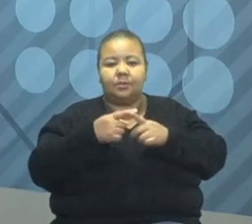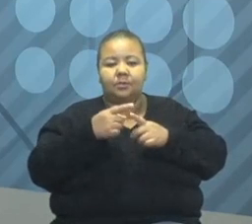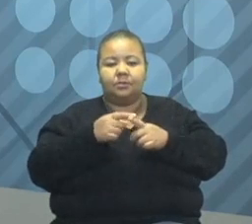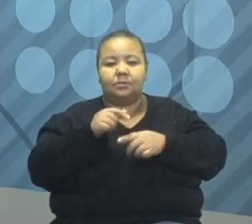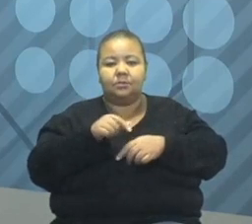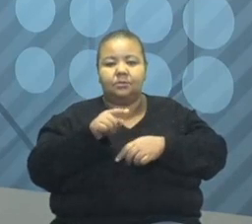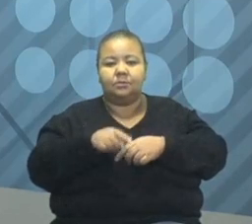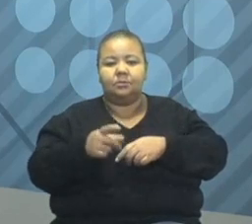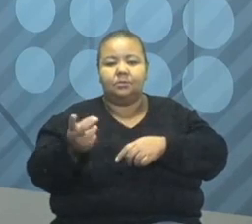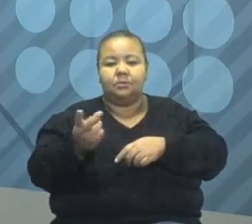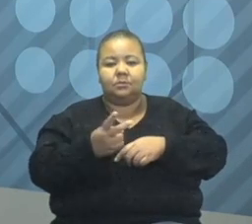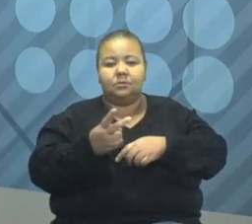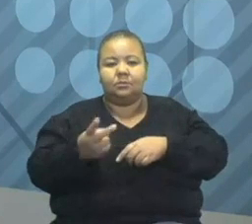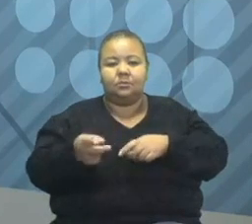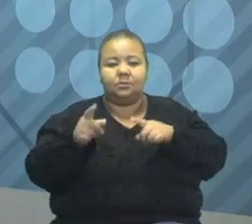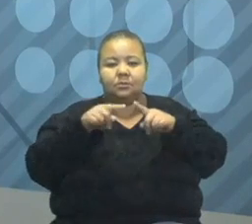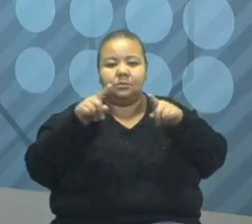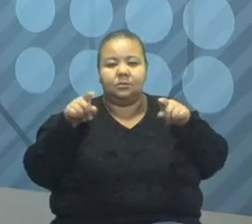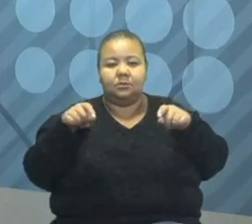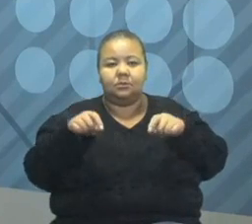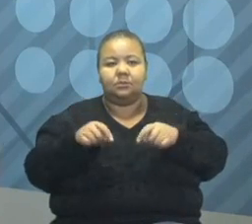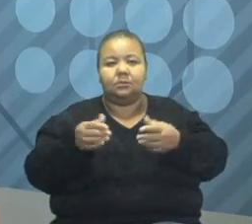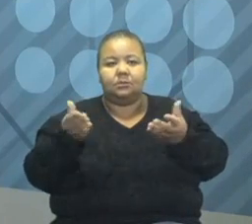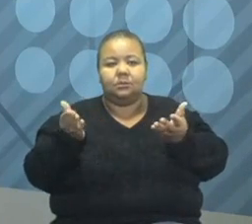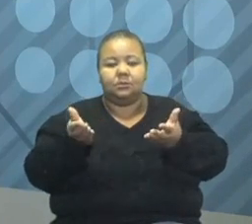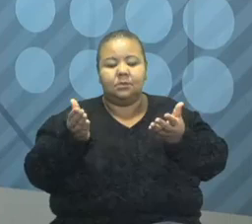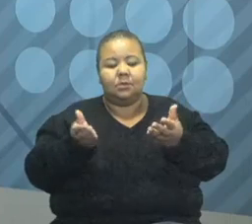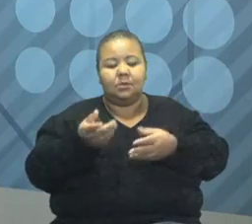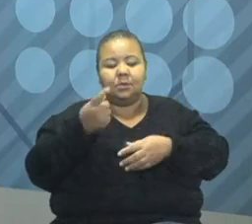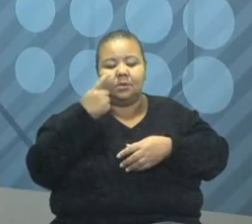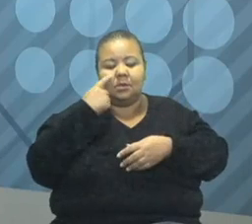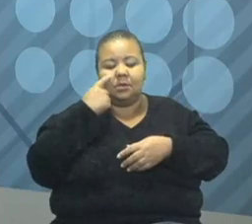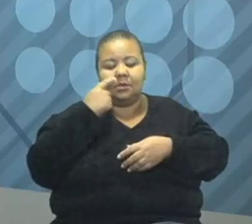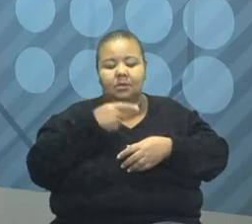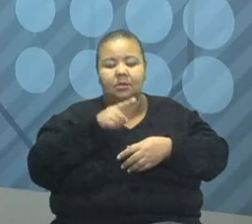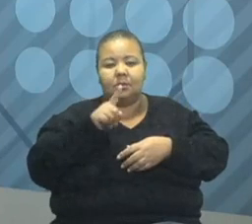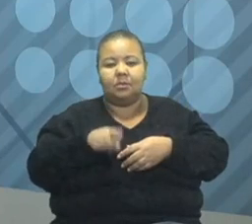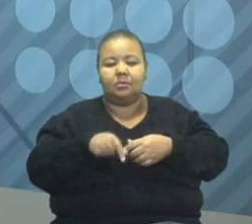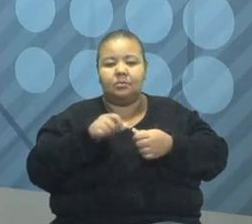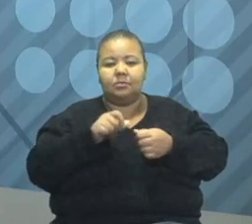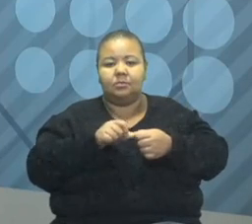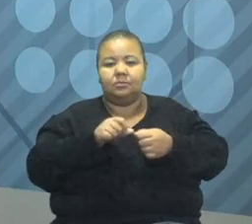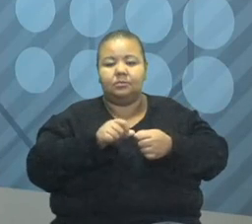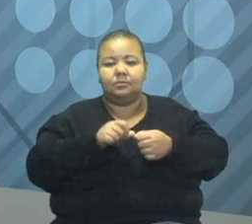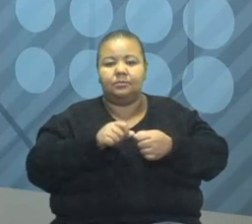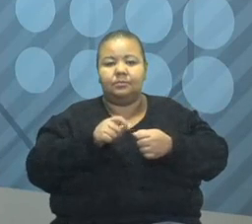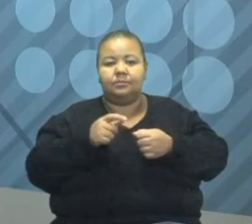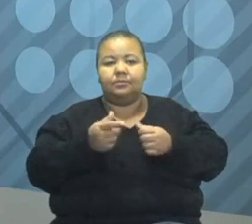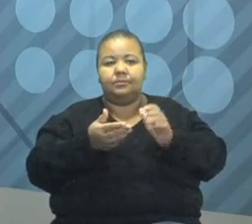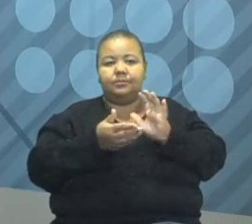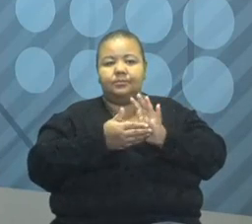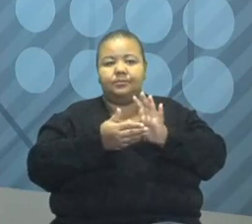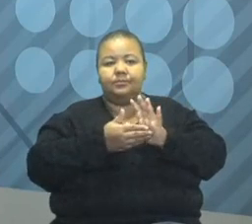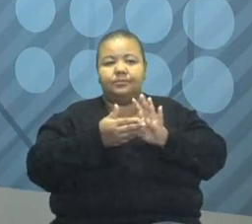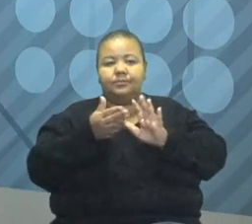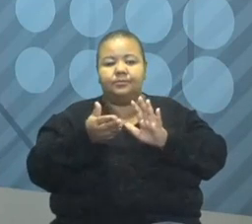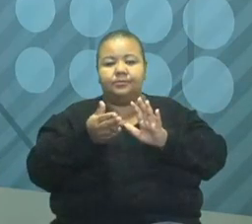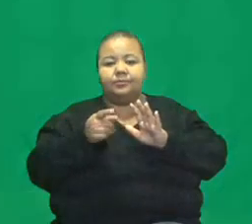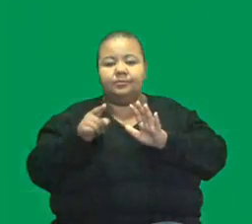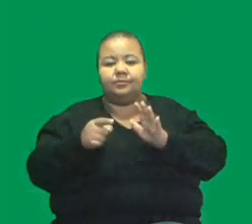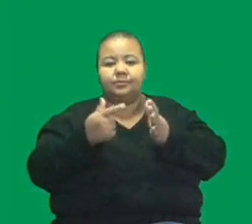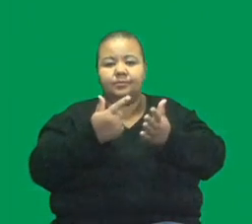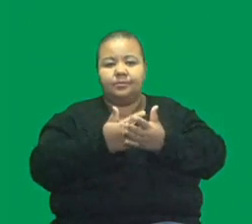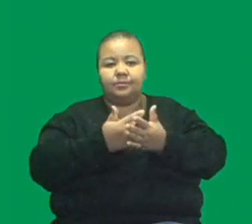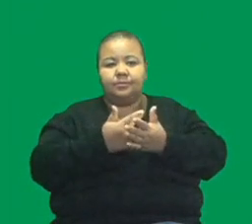multiplicação entre duas matrizes. Agora que a gente já viu essas operações, como realizá-las, vou propor a você uma